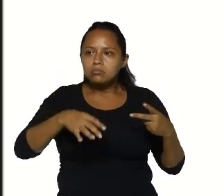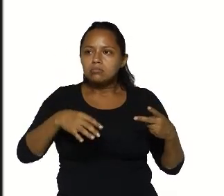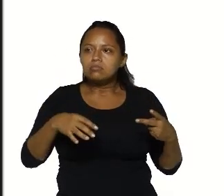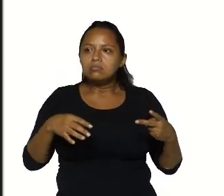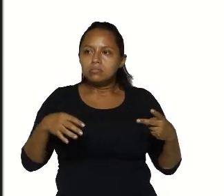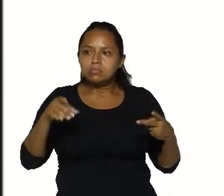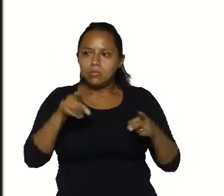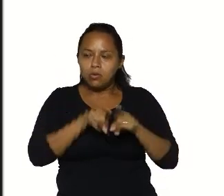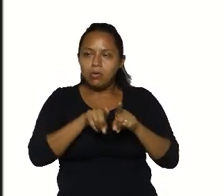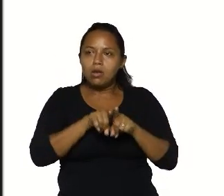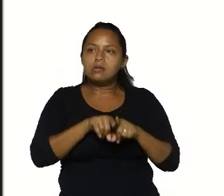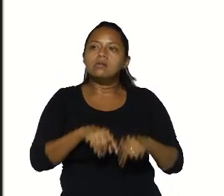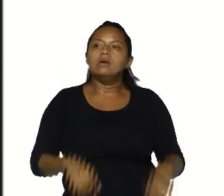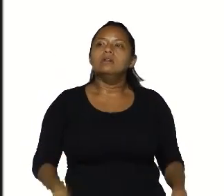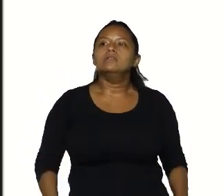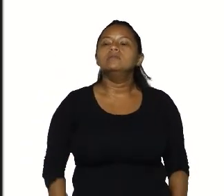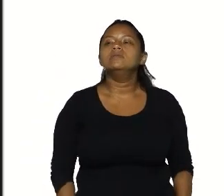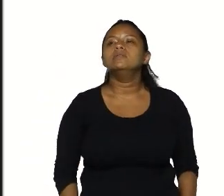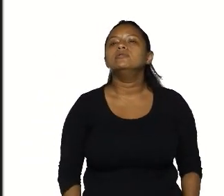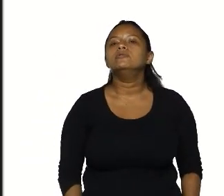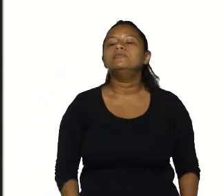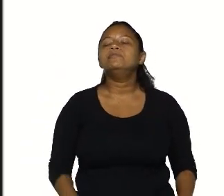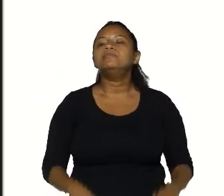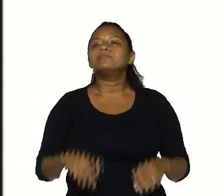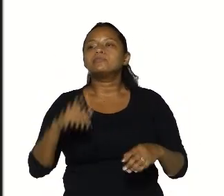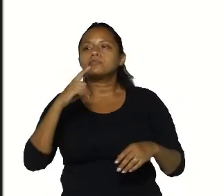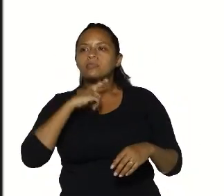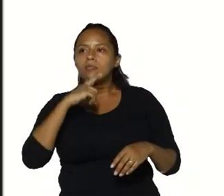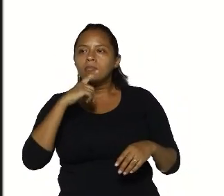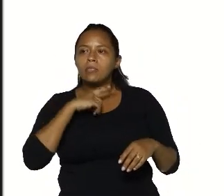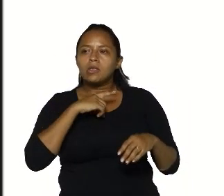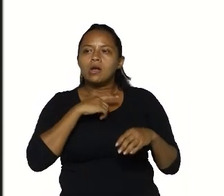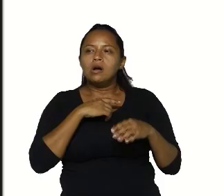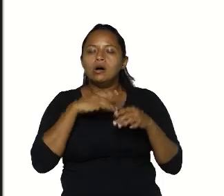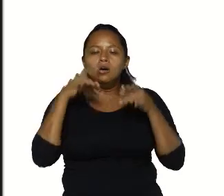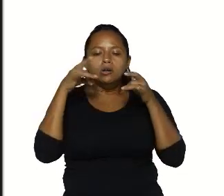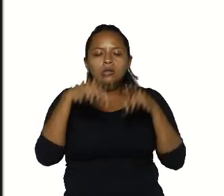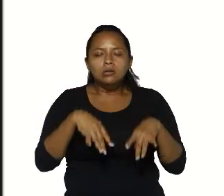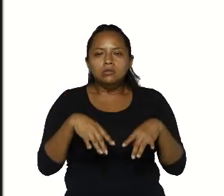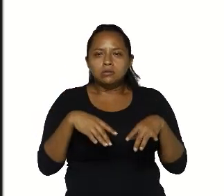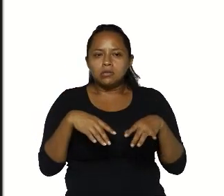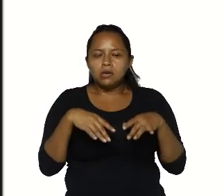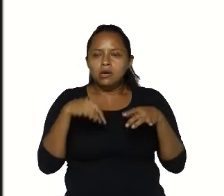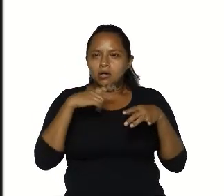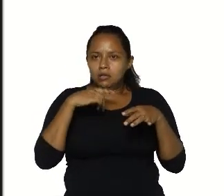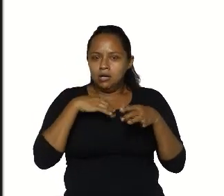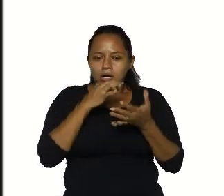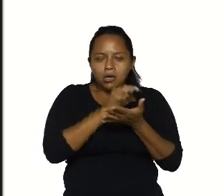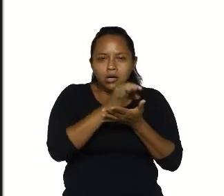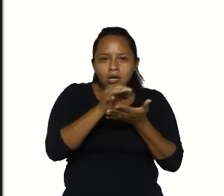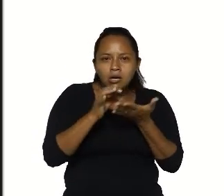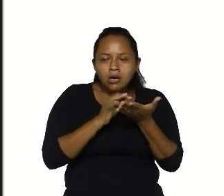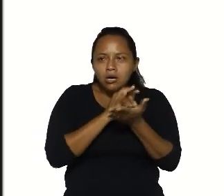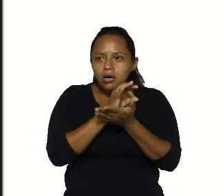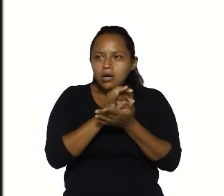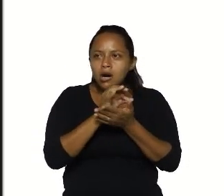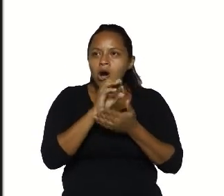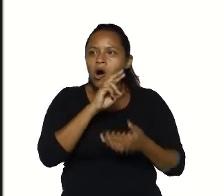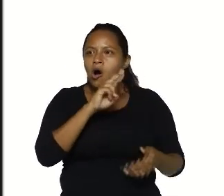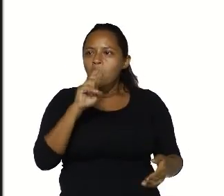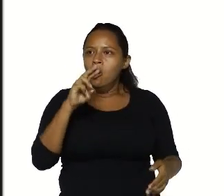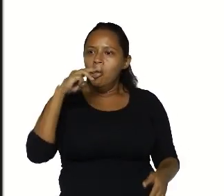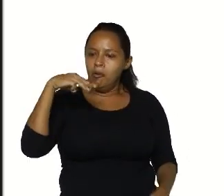também de trombócitos. Essas plaquetas são pequenas partículas, constituídas de fragmentos de uma célula chamada